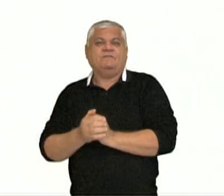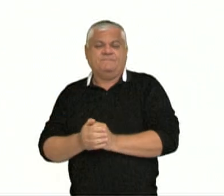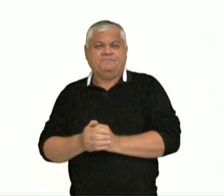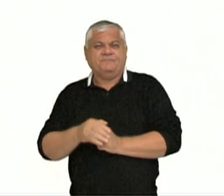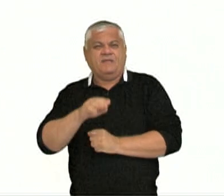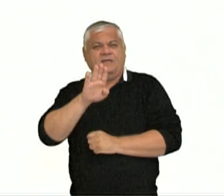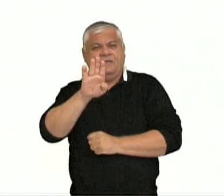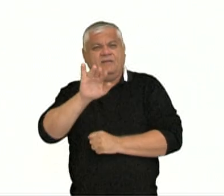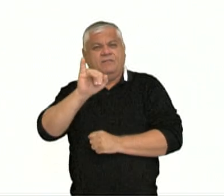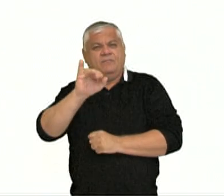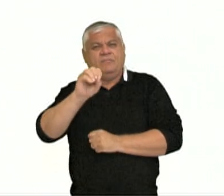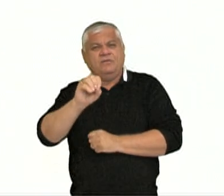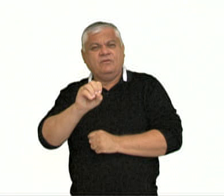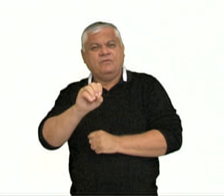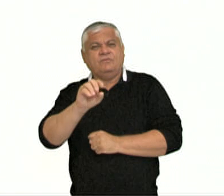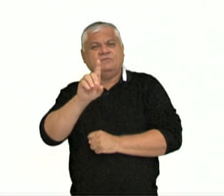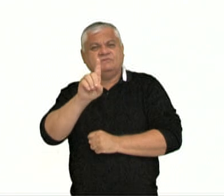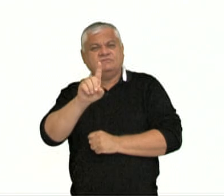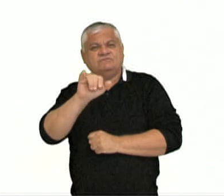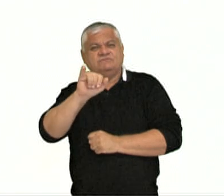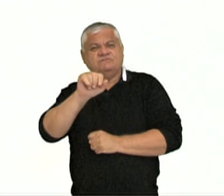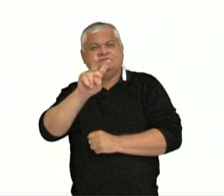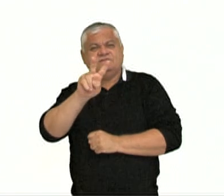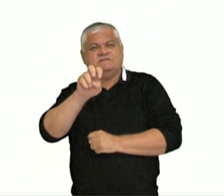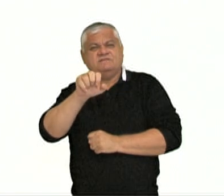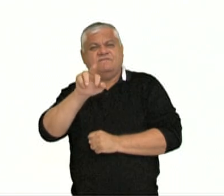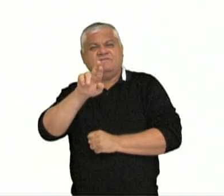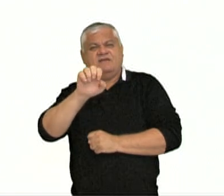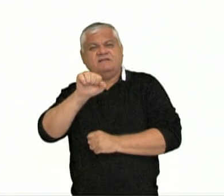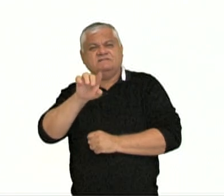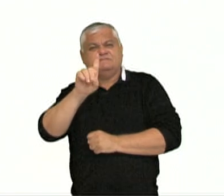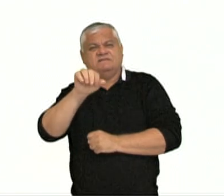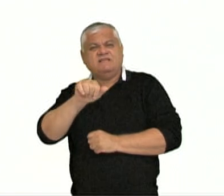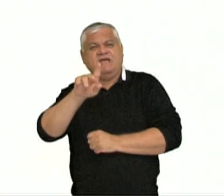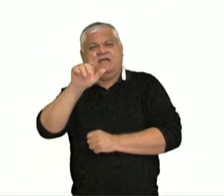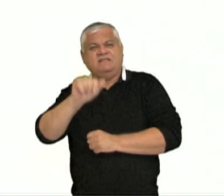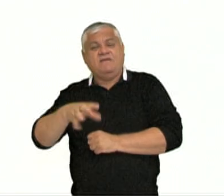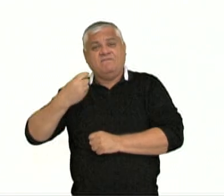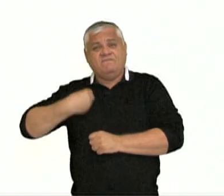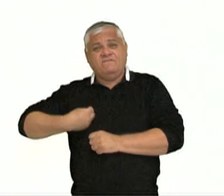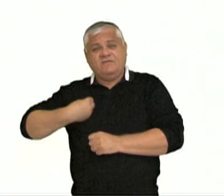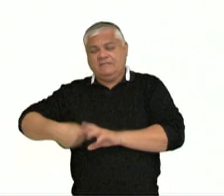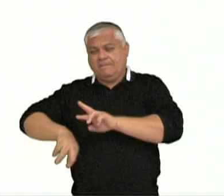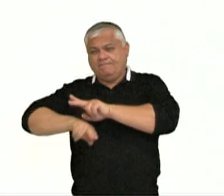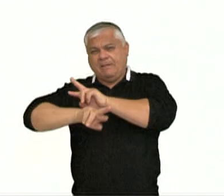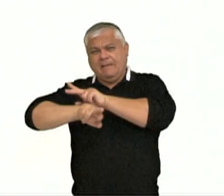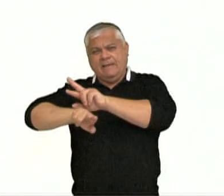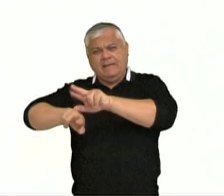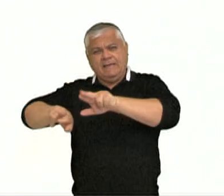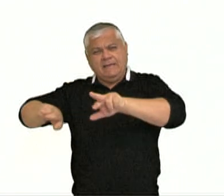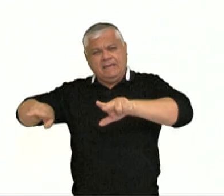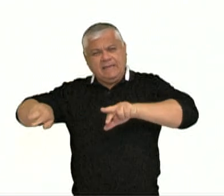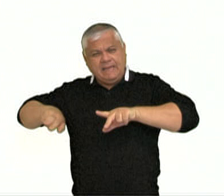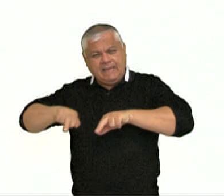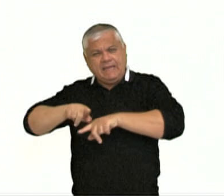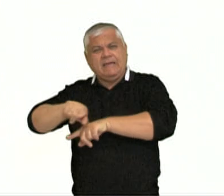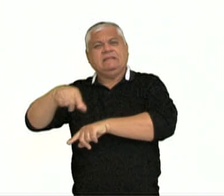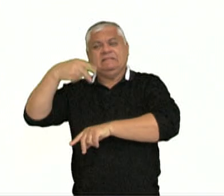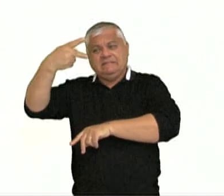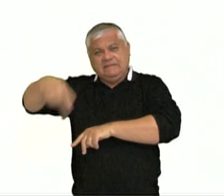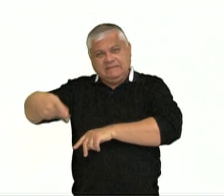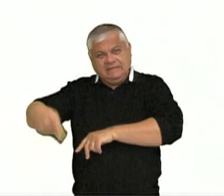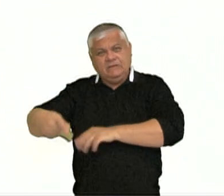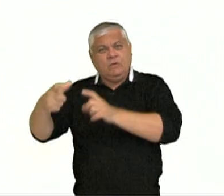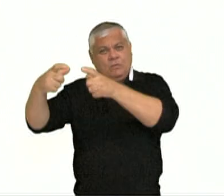é biodiversidade mesmo? É a variedade de vida, a variedade de espécies